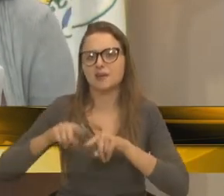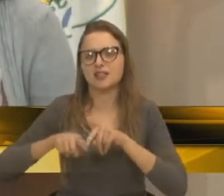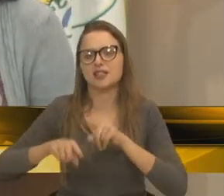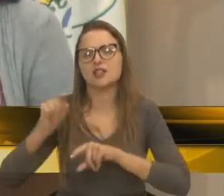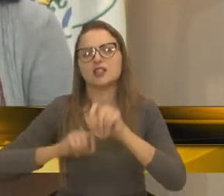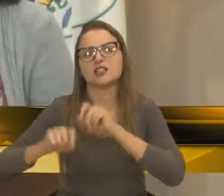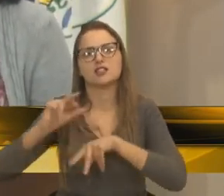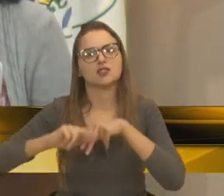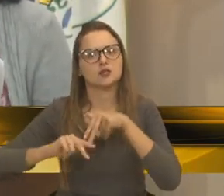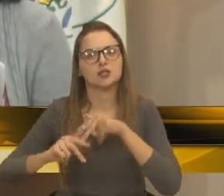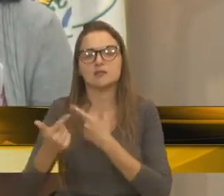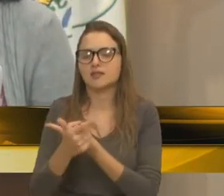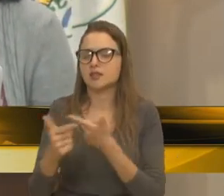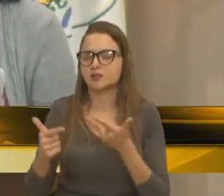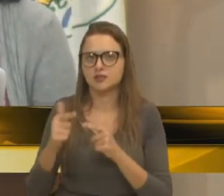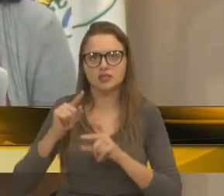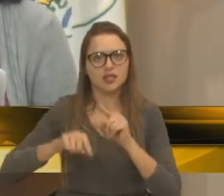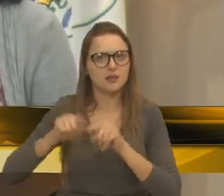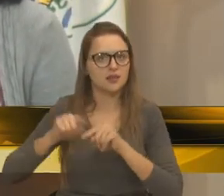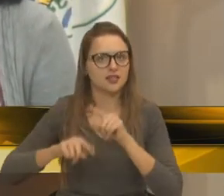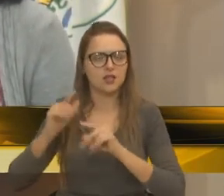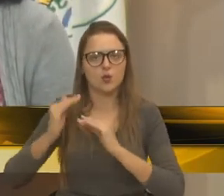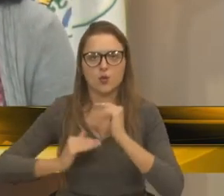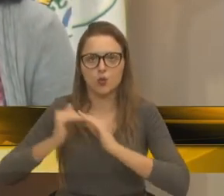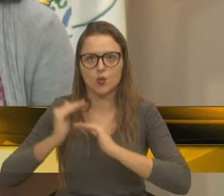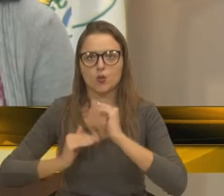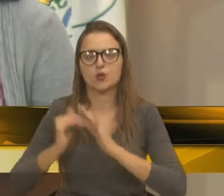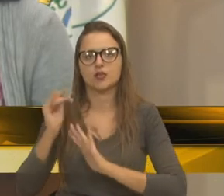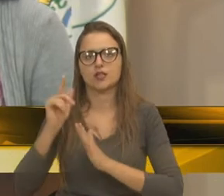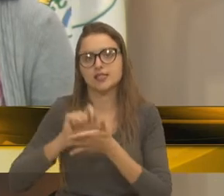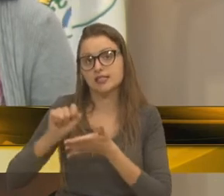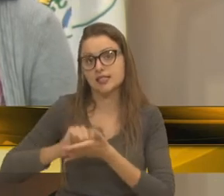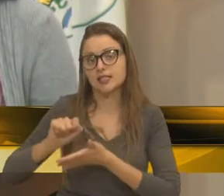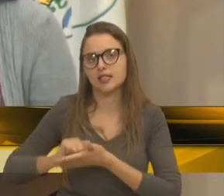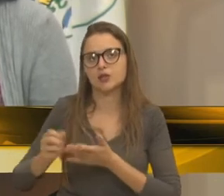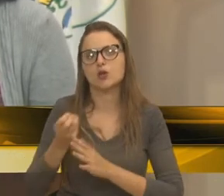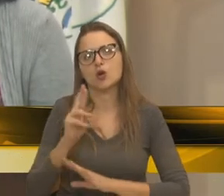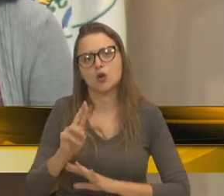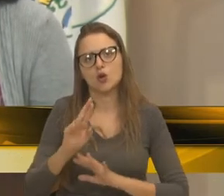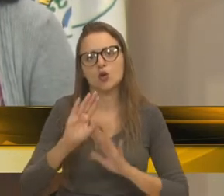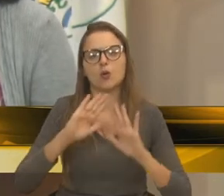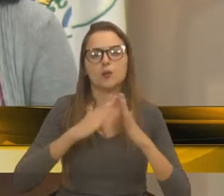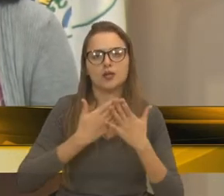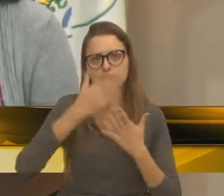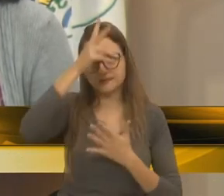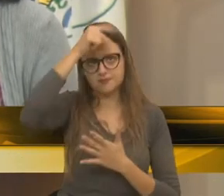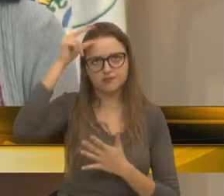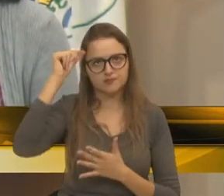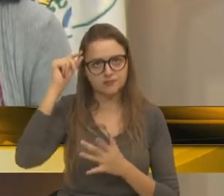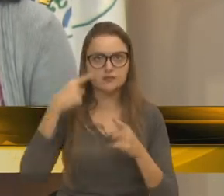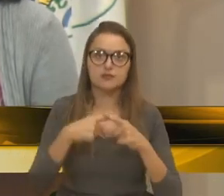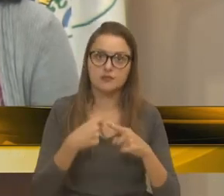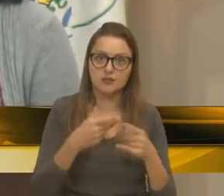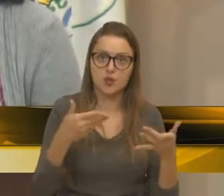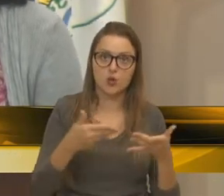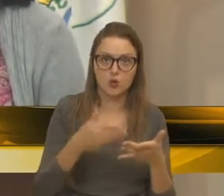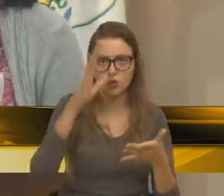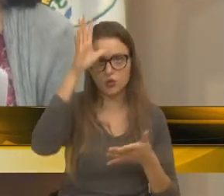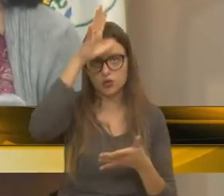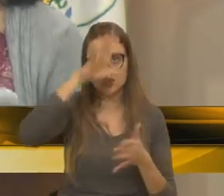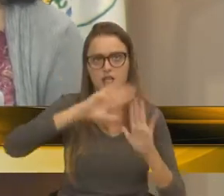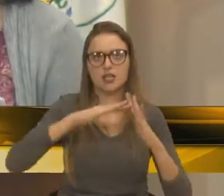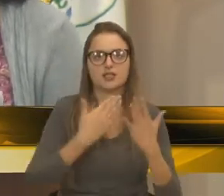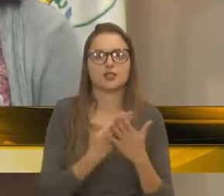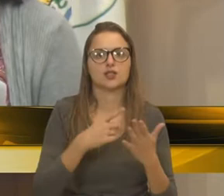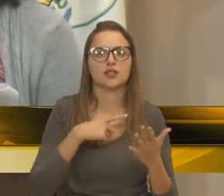Eles dizem que não há materiais construídos pela Secretaria Municipal de Educação ou pela Rede Municipal de Ensino, pois as escolas atualmente possuem autonomia para